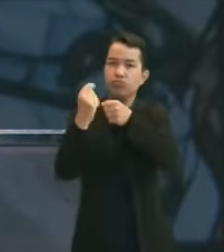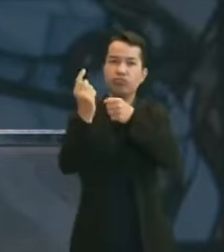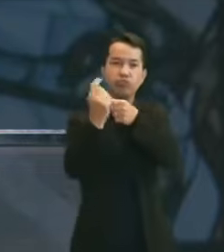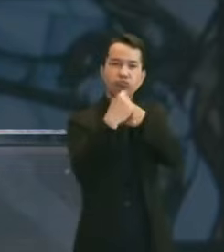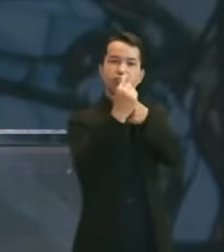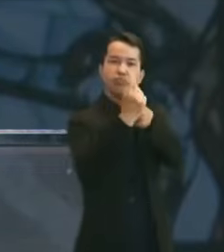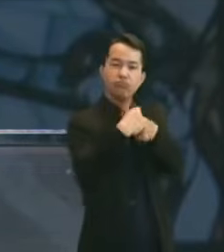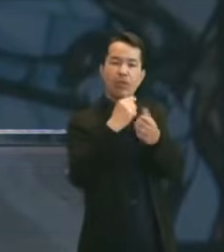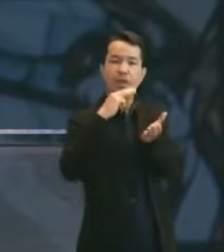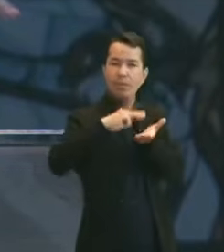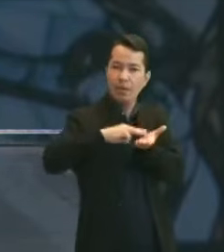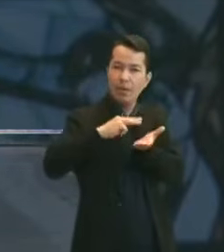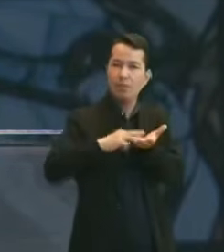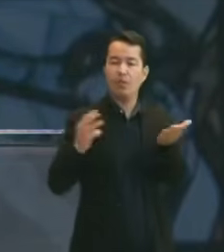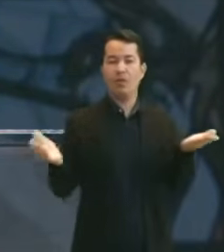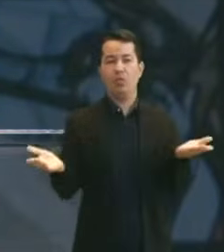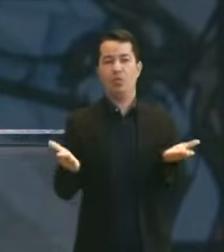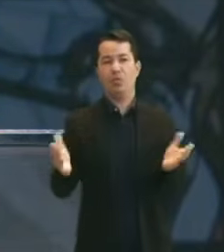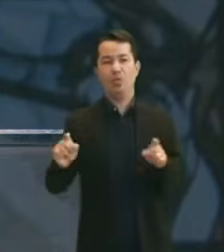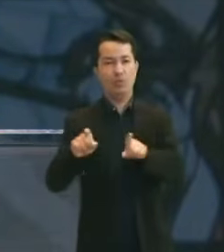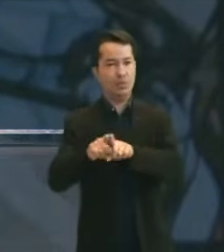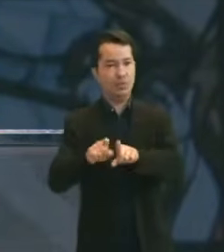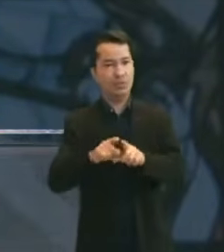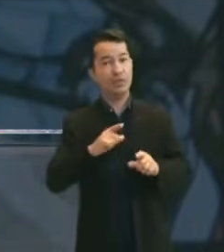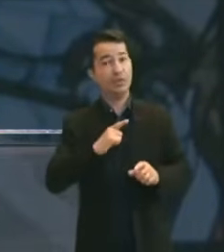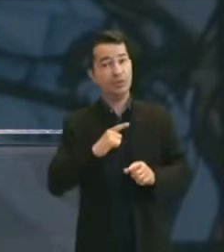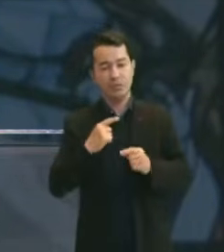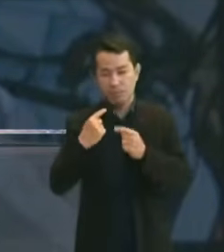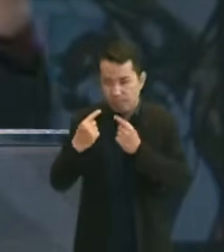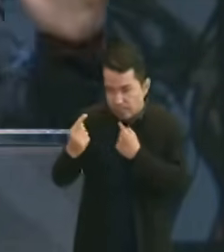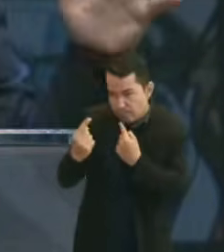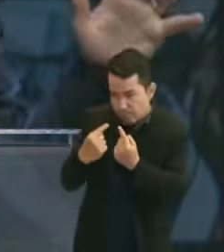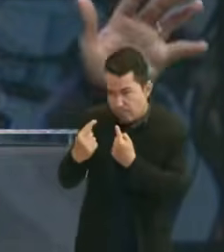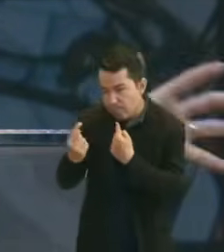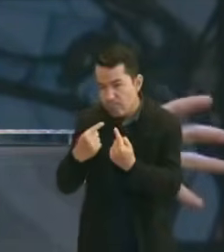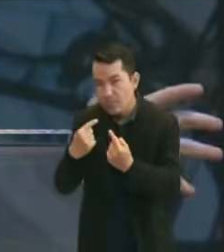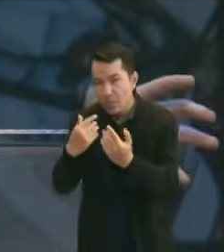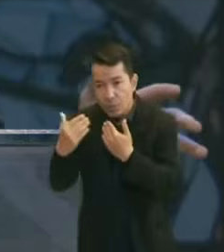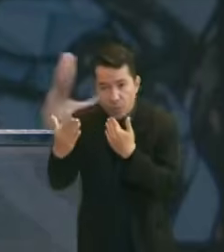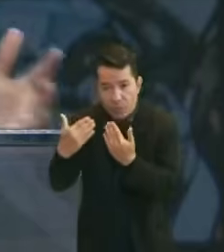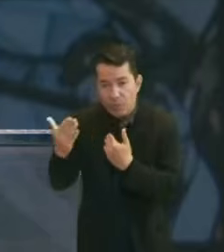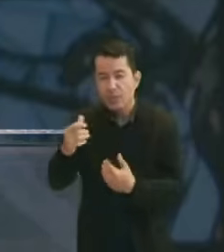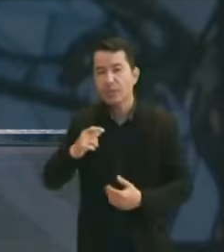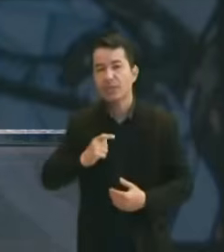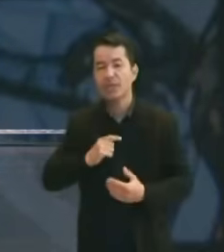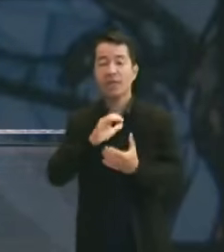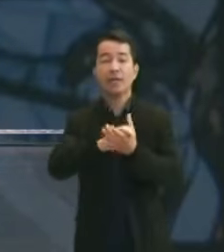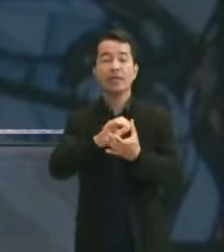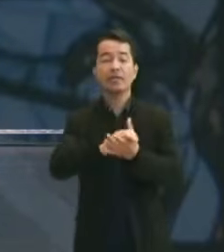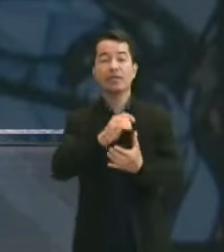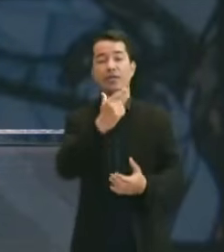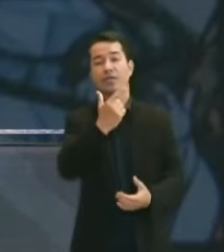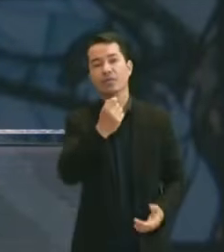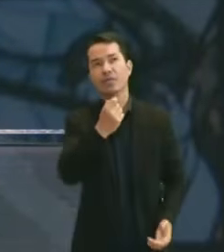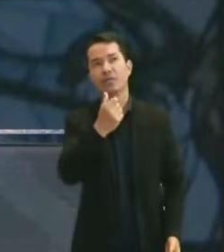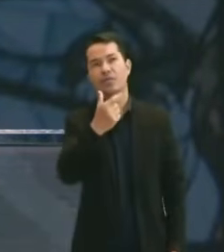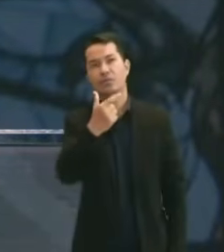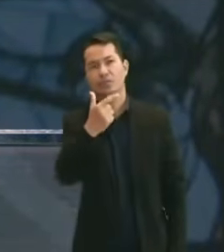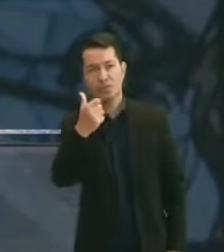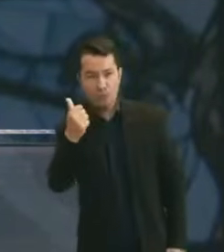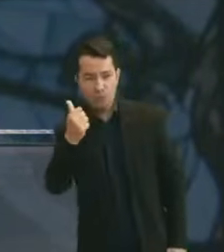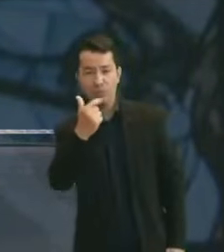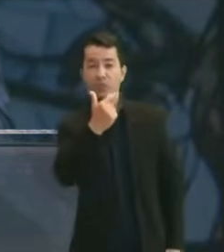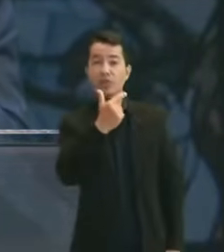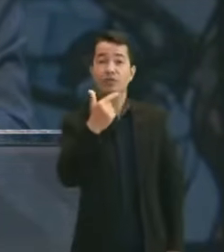que eu acabei de fazer a entrevista para o batismo com um casal que foi discipulado em 2021 e em 2022, com a graça de Deus, nós vamos ter